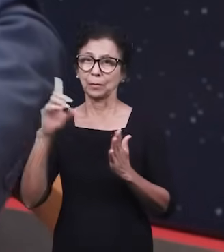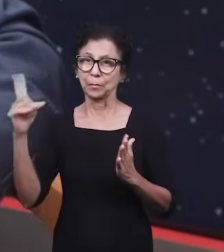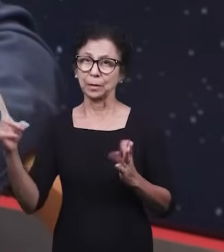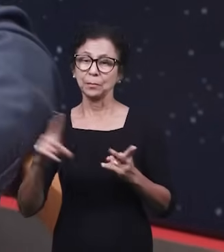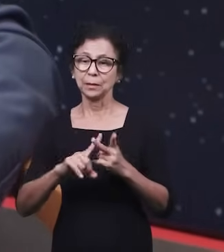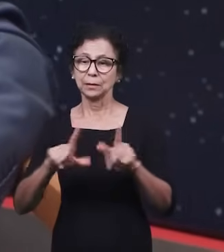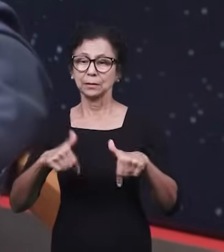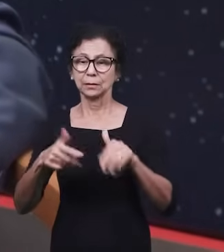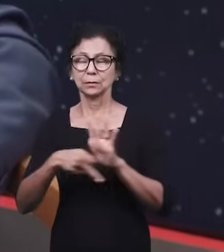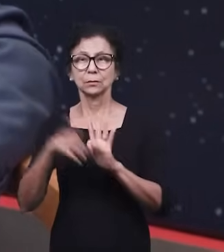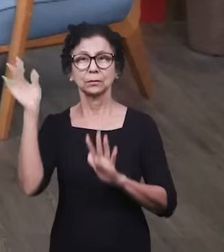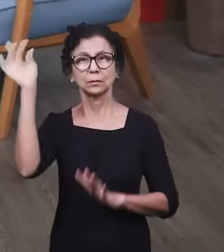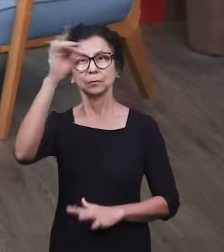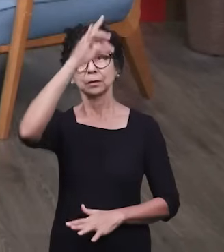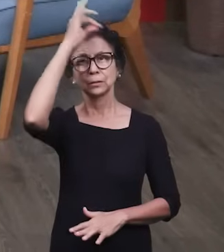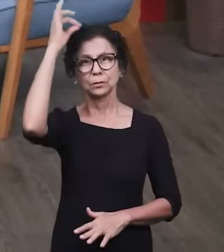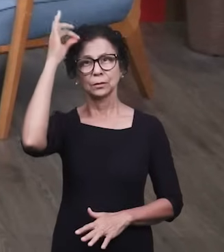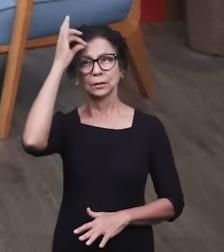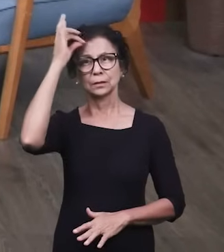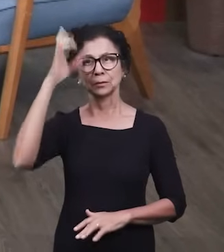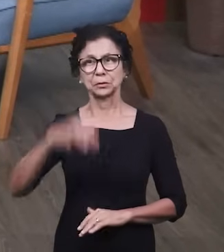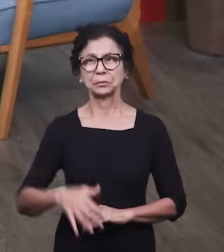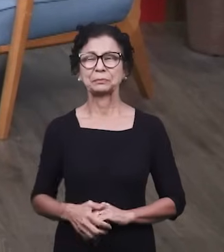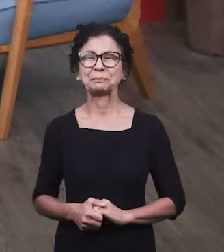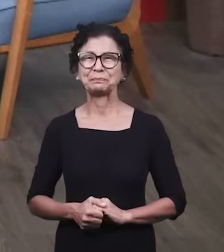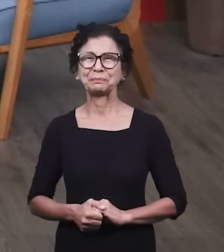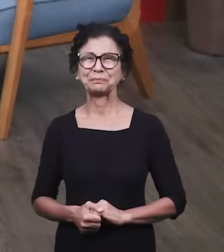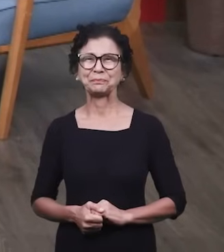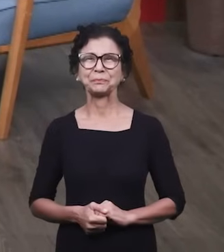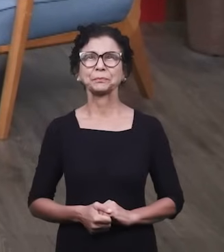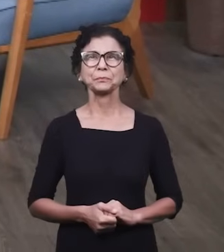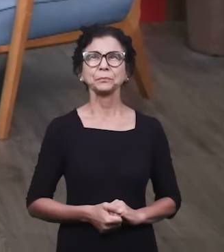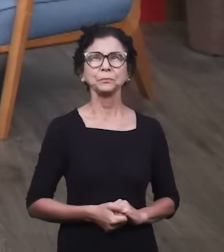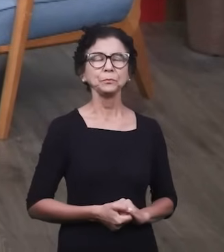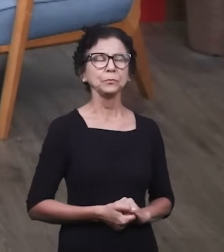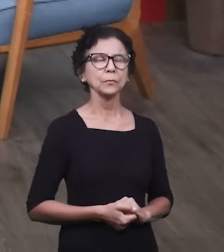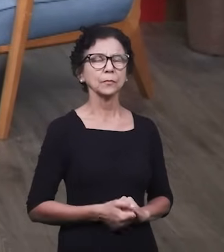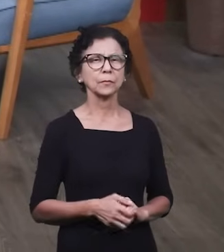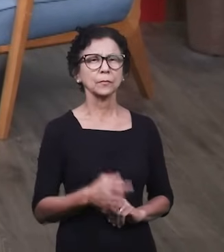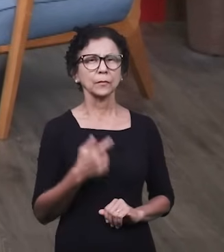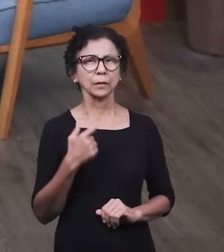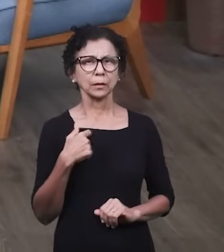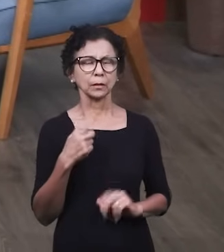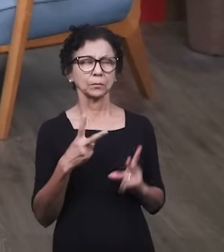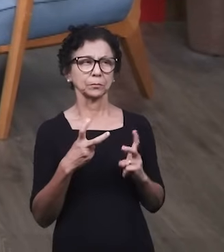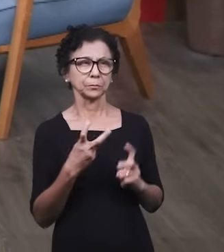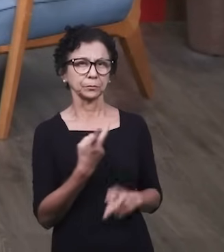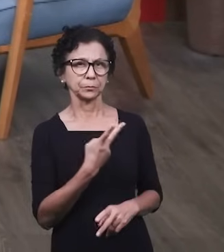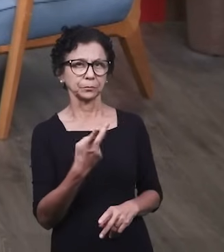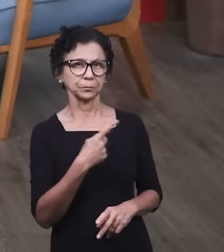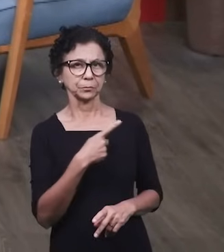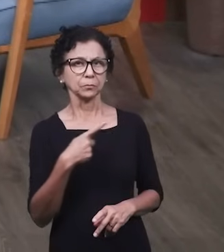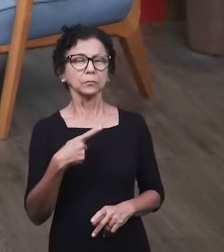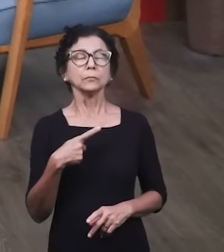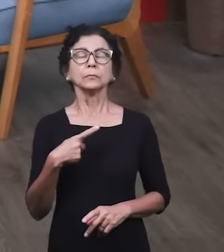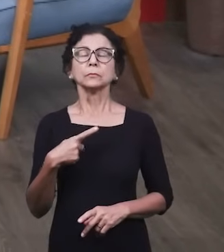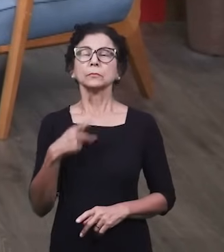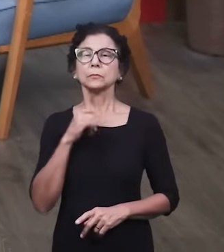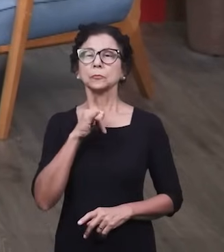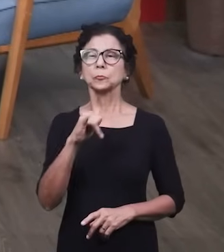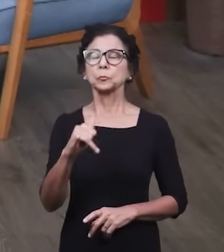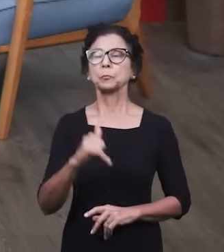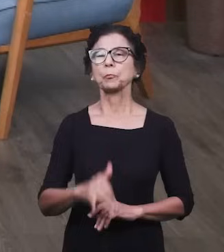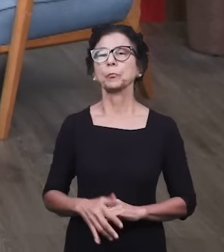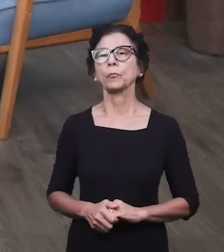do Espírito Santo. Eu quero falar para você que está nos assistindo, eu estava ouvindo os pastores falando aqui agora,